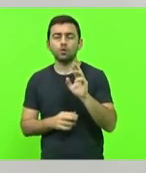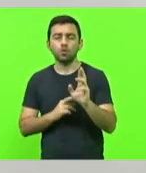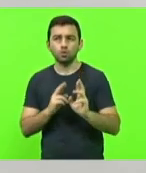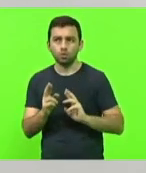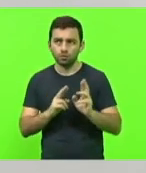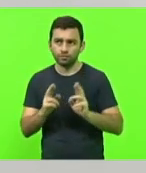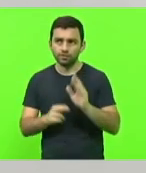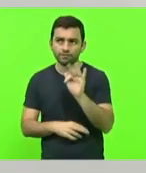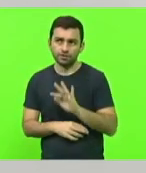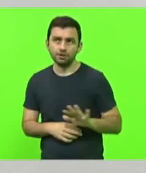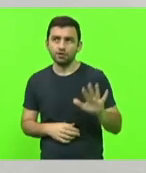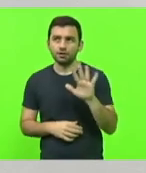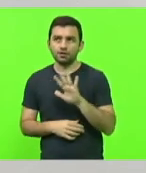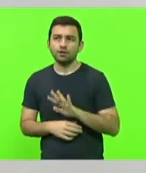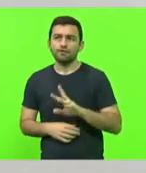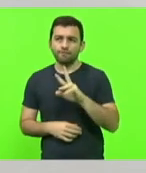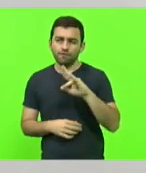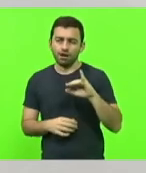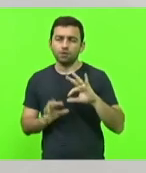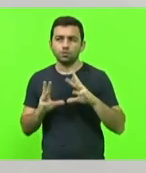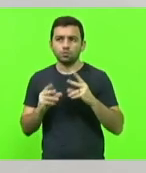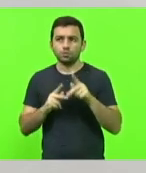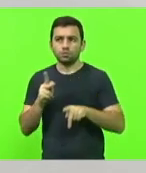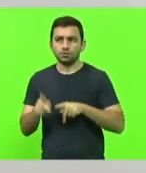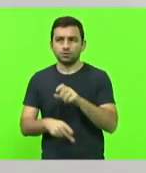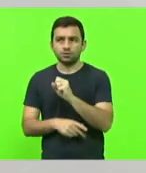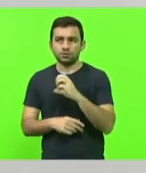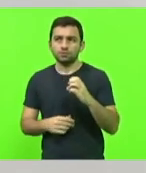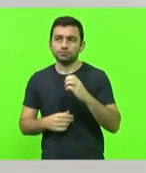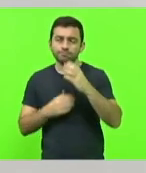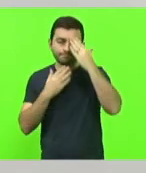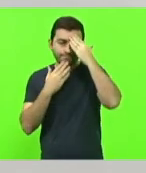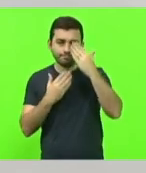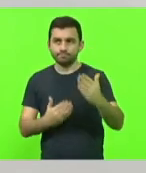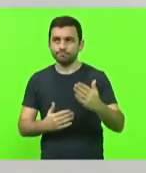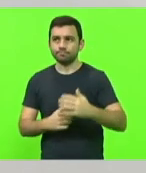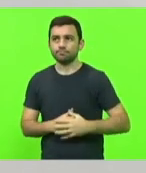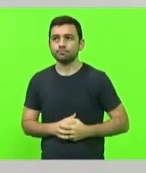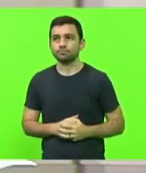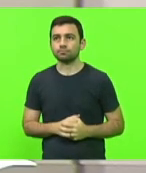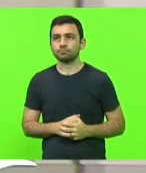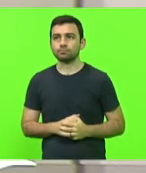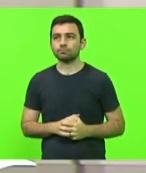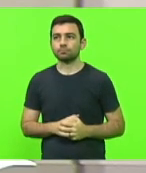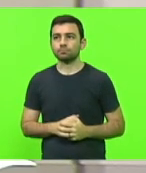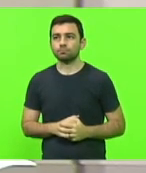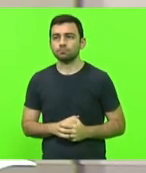que efetivamente vai servir a todos os catarinenses. Era isso, senhor presidente. Obrigado pelo espaço.